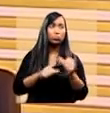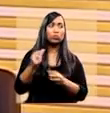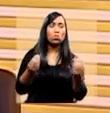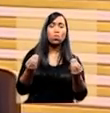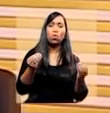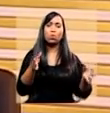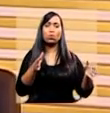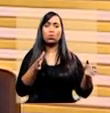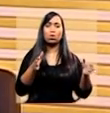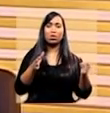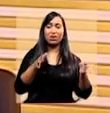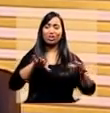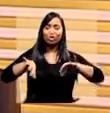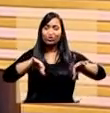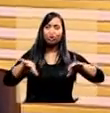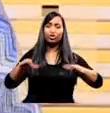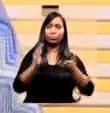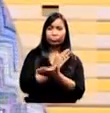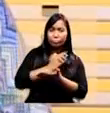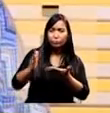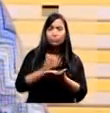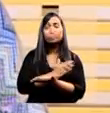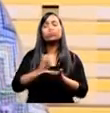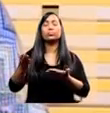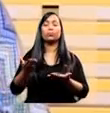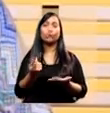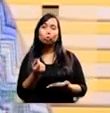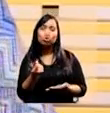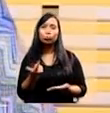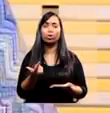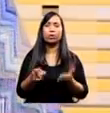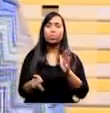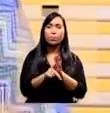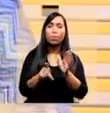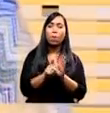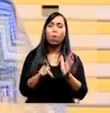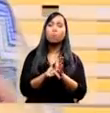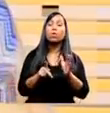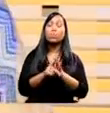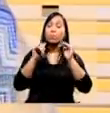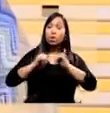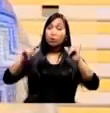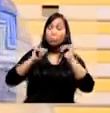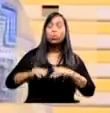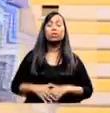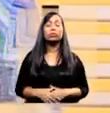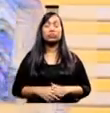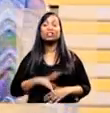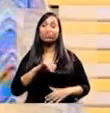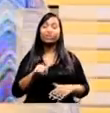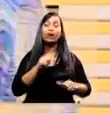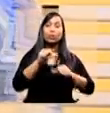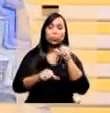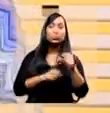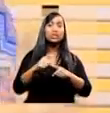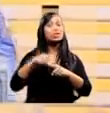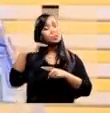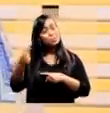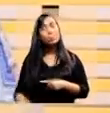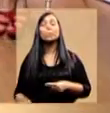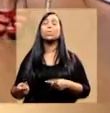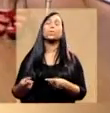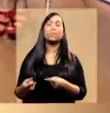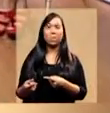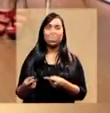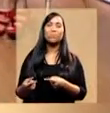é dividido, por exemplo, o fundo partidário para as campanhas políticas. Agora, essas reformas vão acontecer agora, depois da Lava Jato, uma pessoa